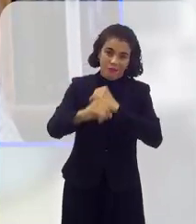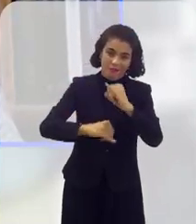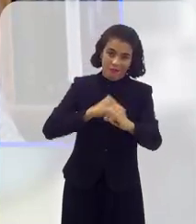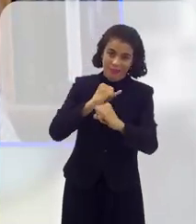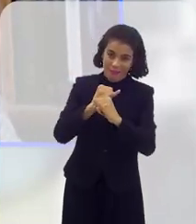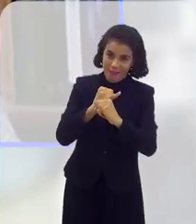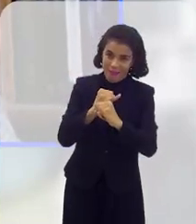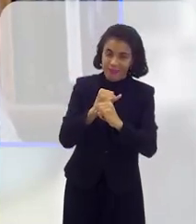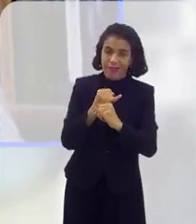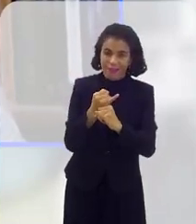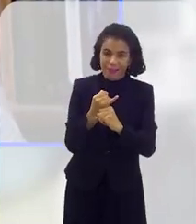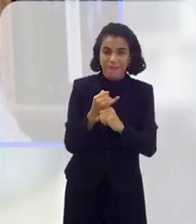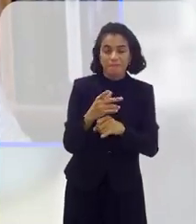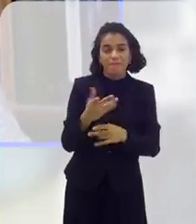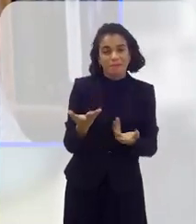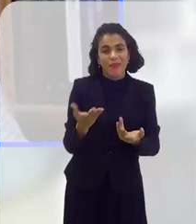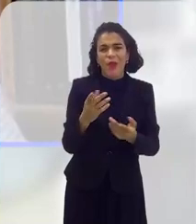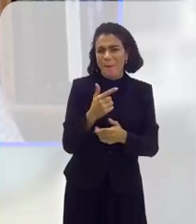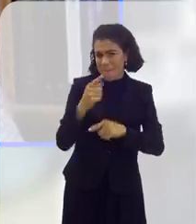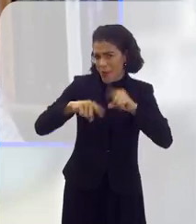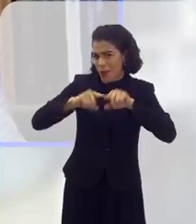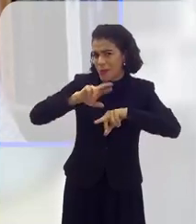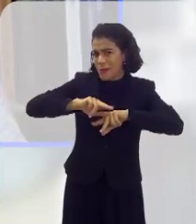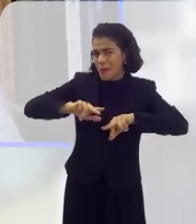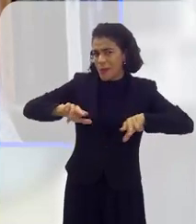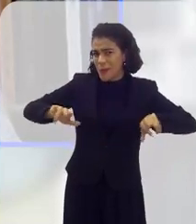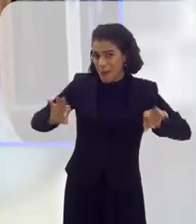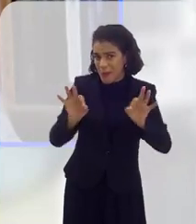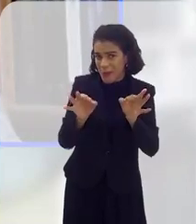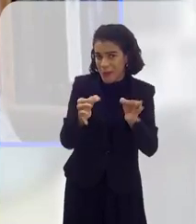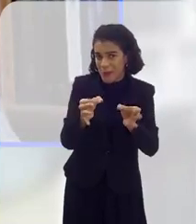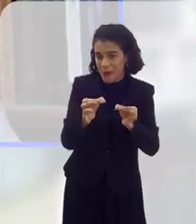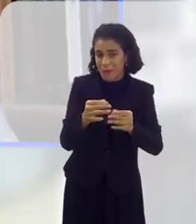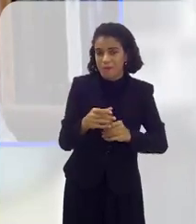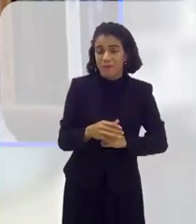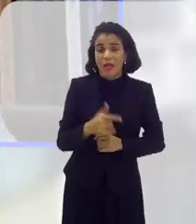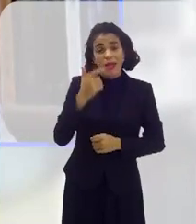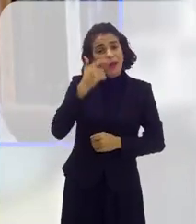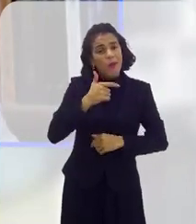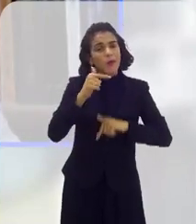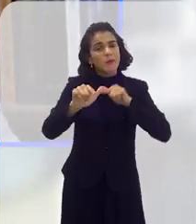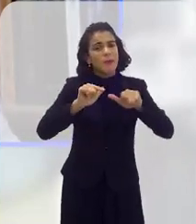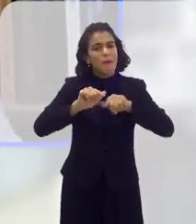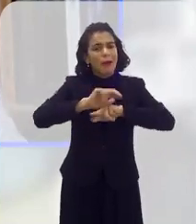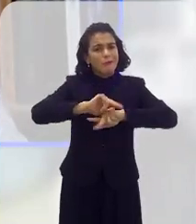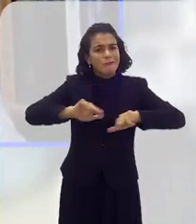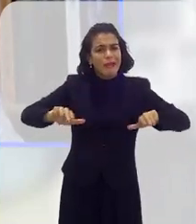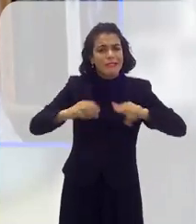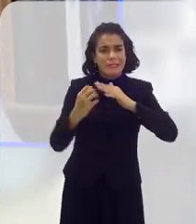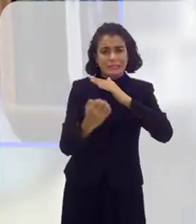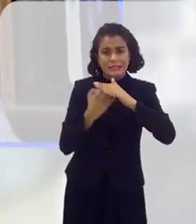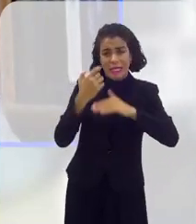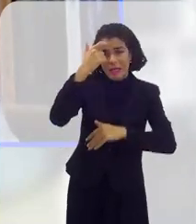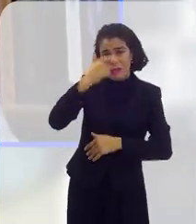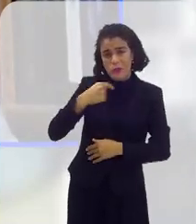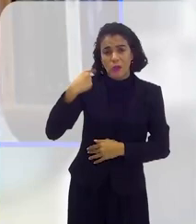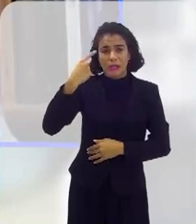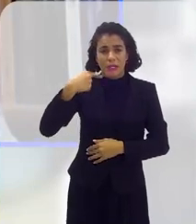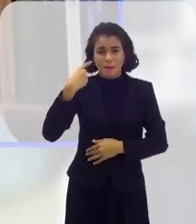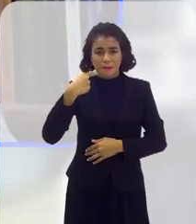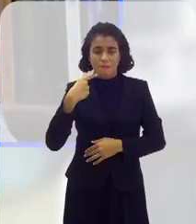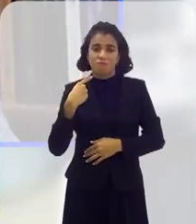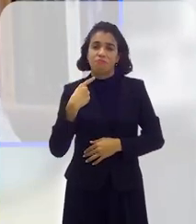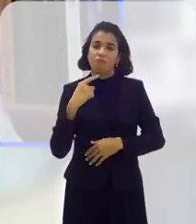através da internet, aliás, com venda de todos os outros produtos. Eu trabalho com muitas empresas, porque eu sou advogado na